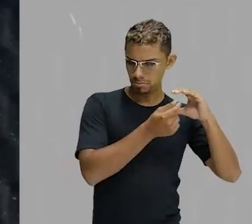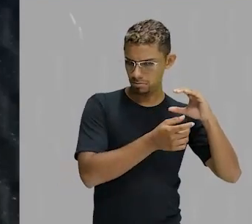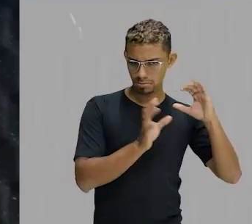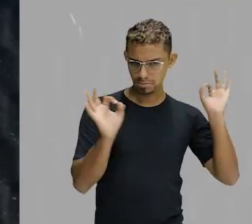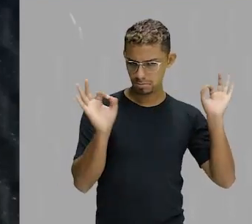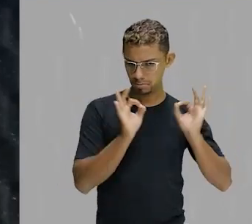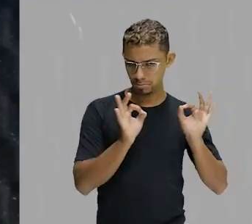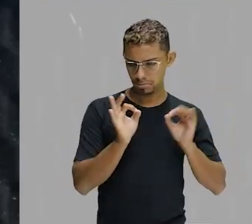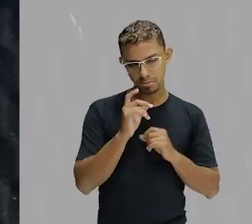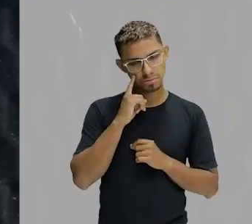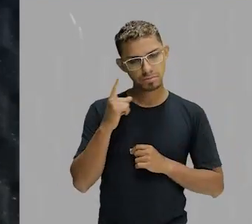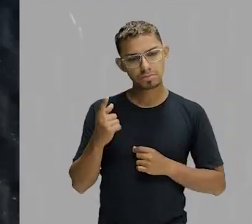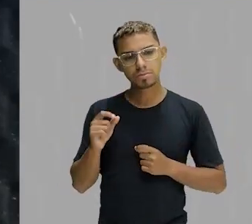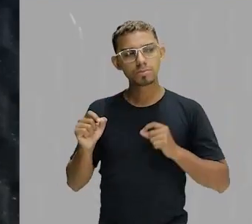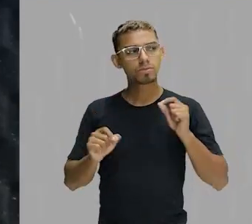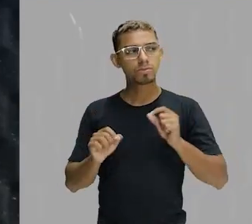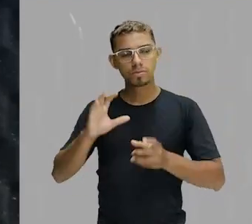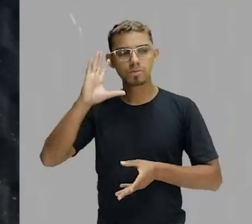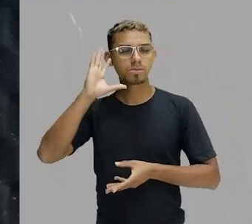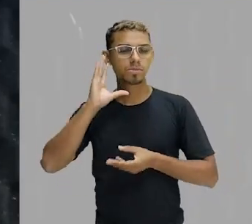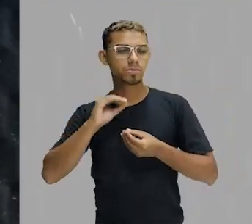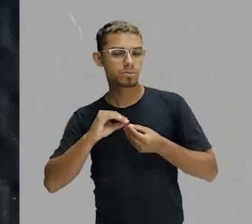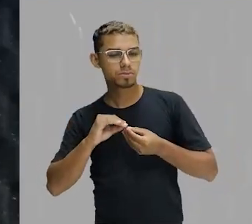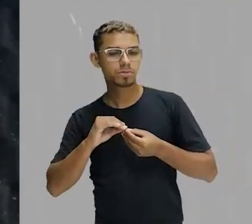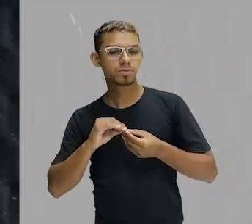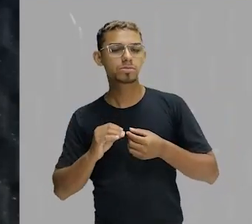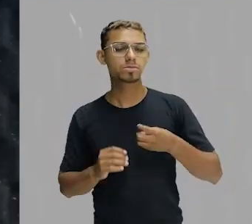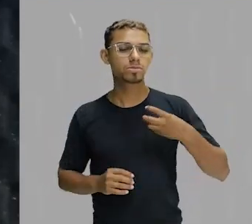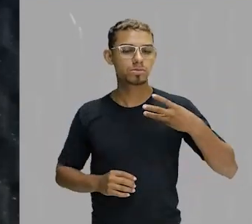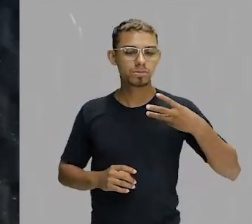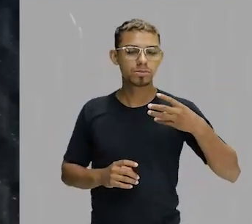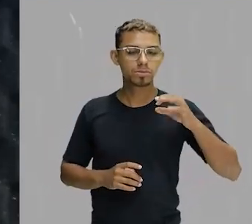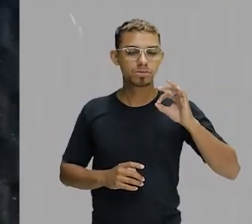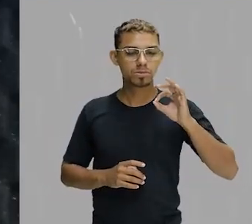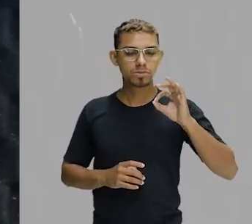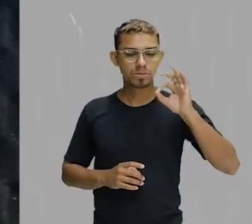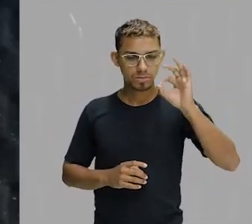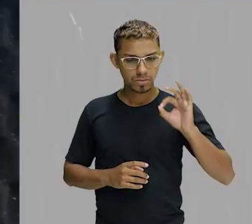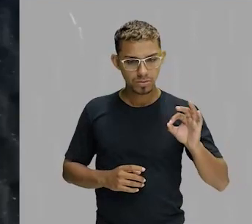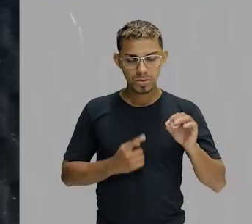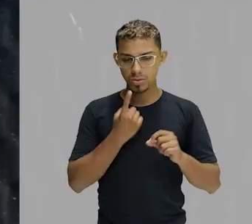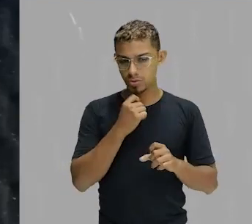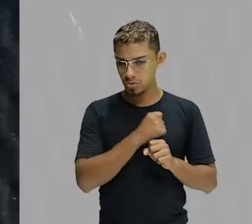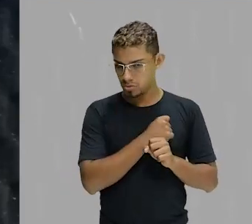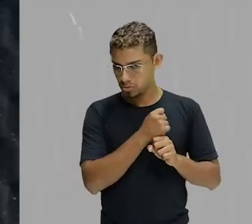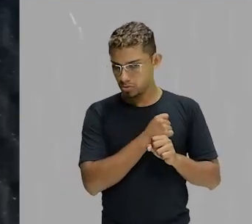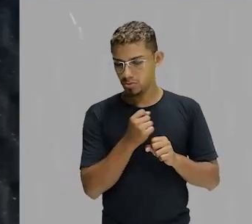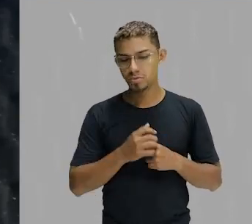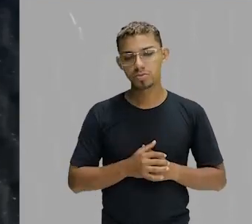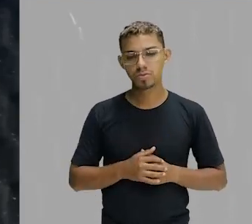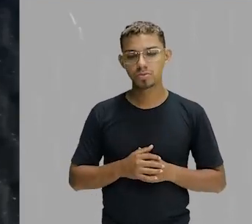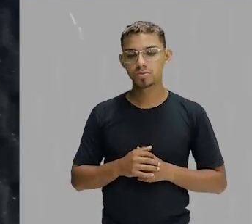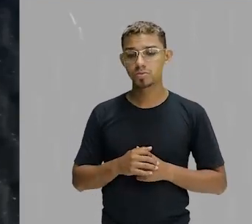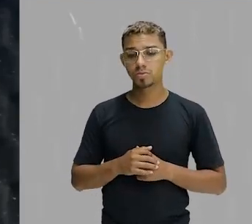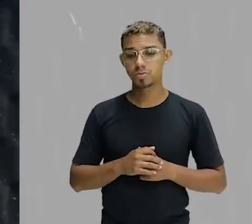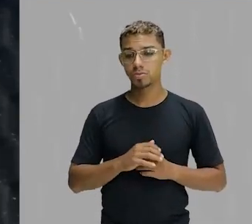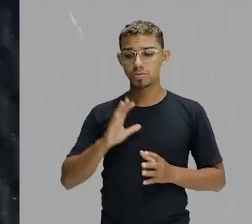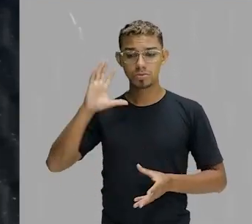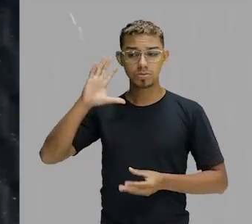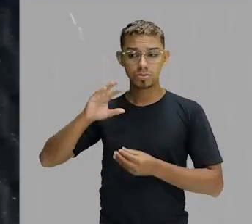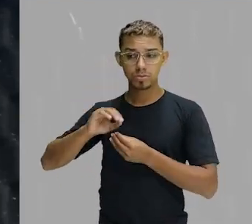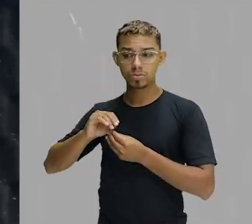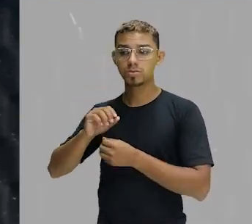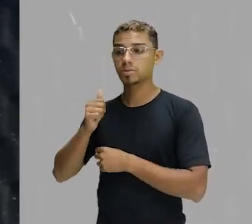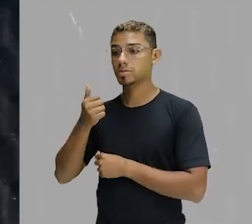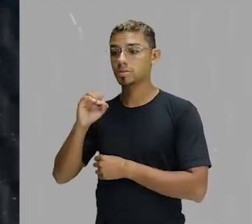Aqui, ele trouxe para nós a taxa de rendimento para 1 ano e te pergunta quanto vai render em